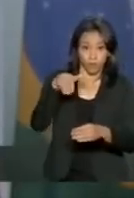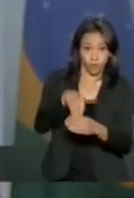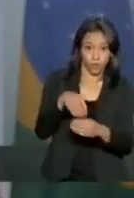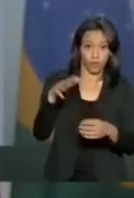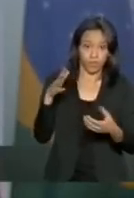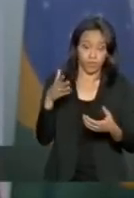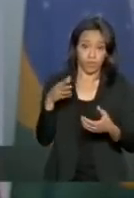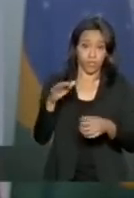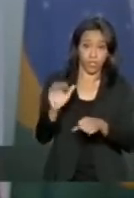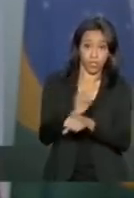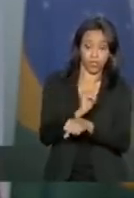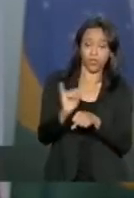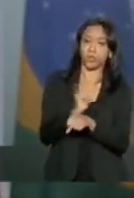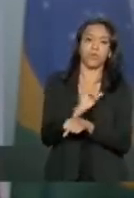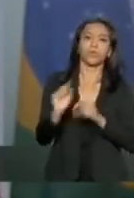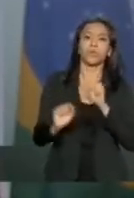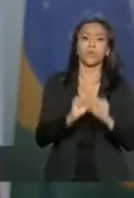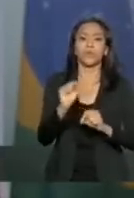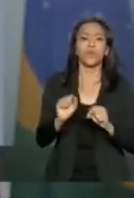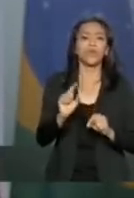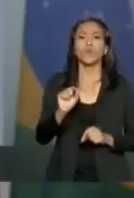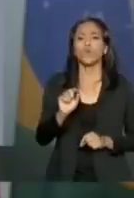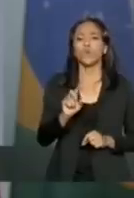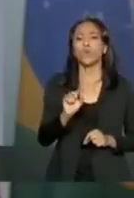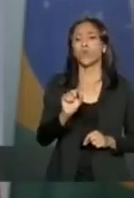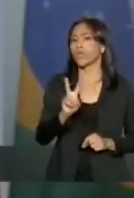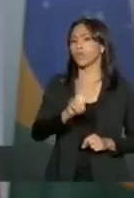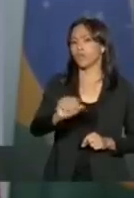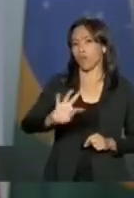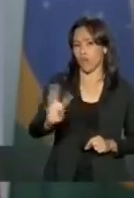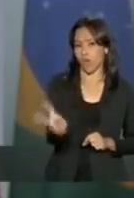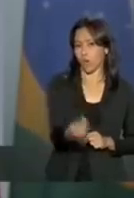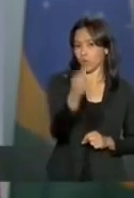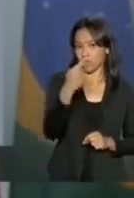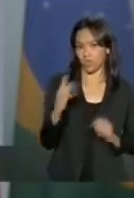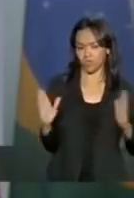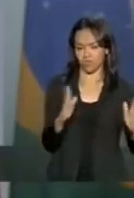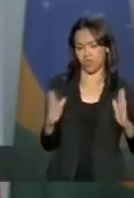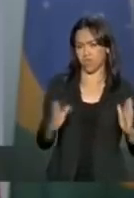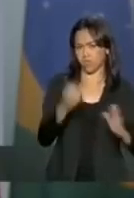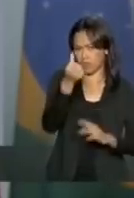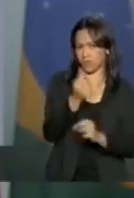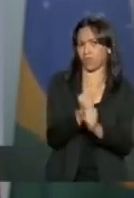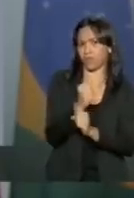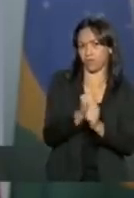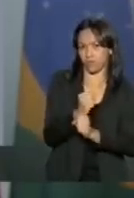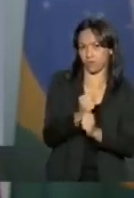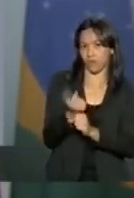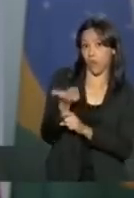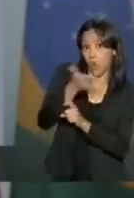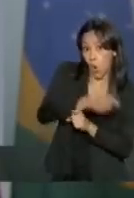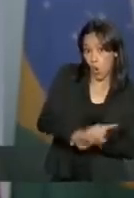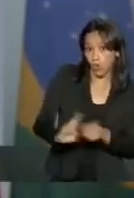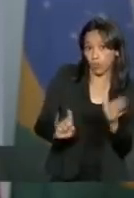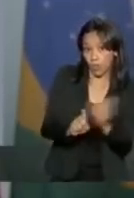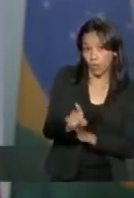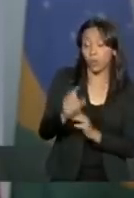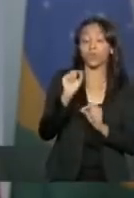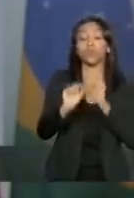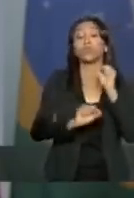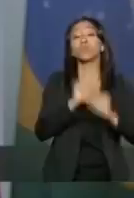interesse em alguém, nunca vai acontecer. Algo que não vai acontecer, garanto que não acontecerá por 6 anos, pelo menos. Outra pergunta sobre mídia